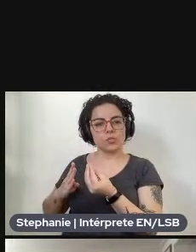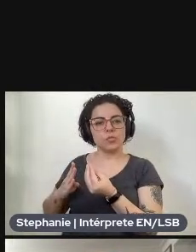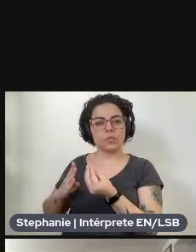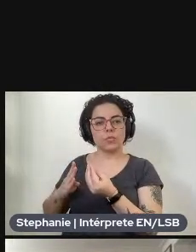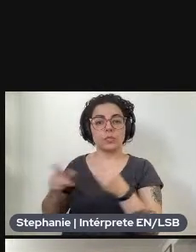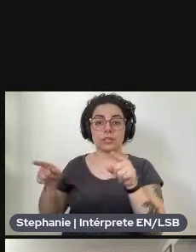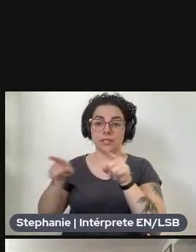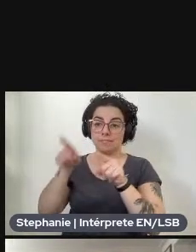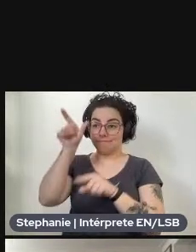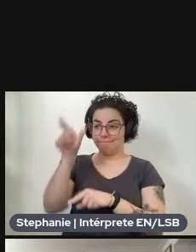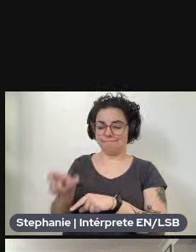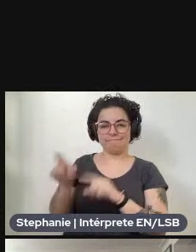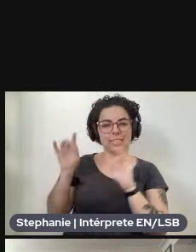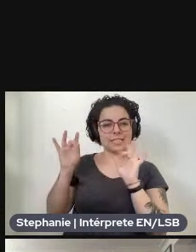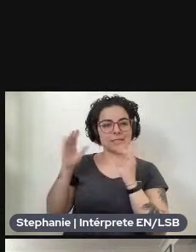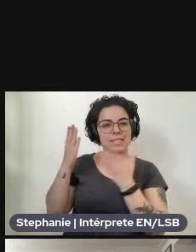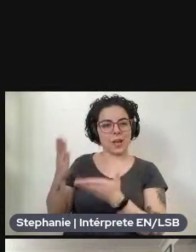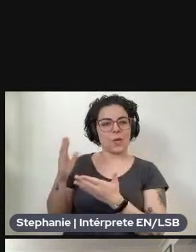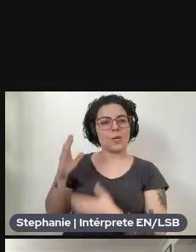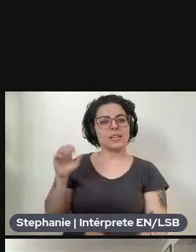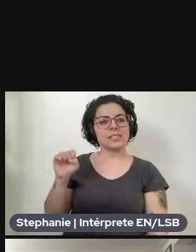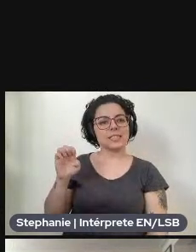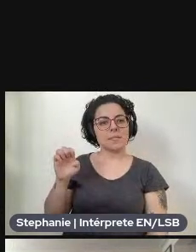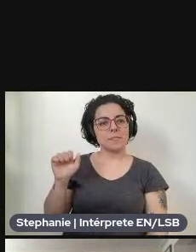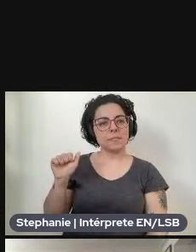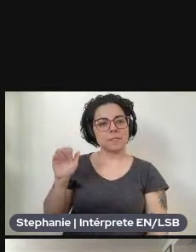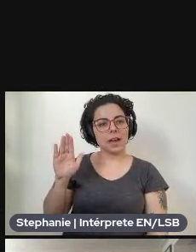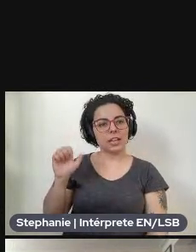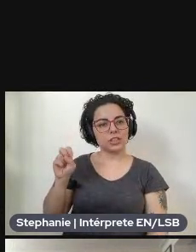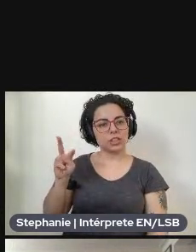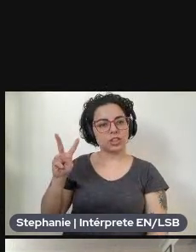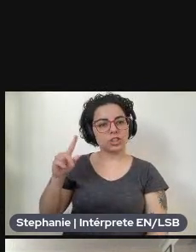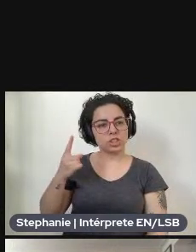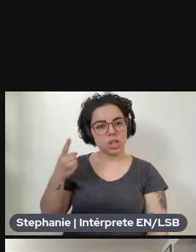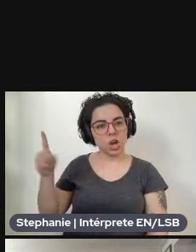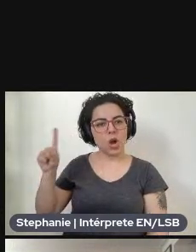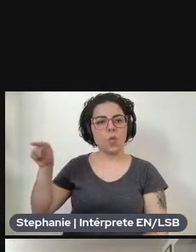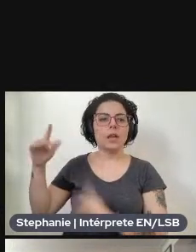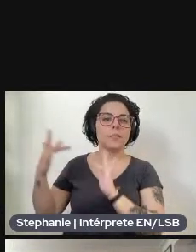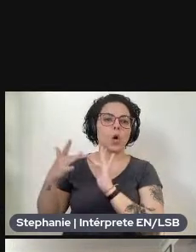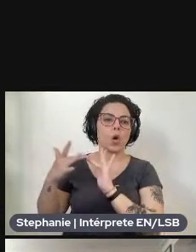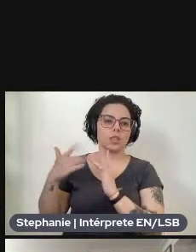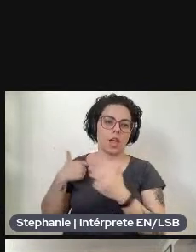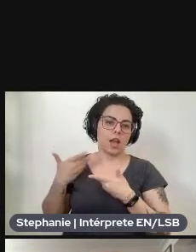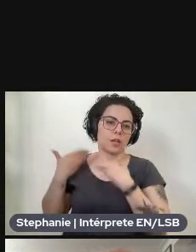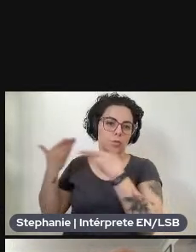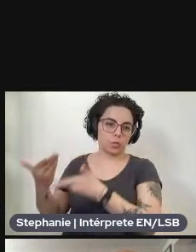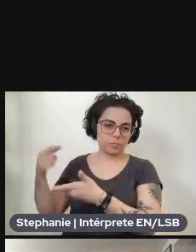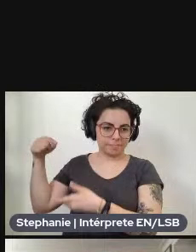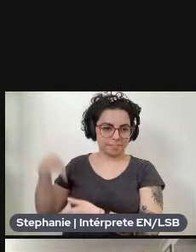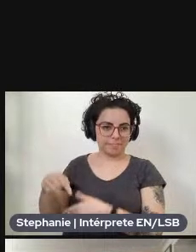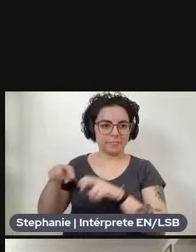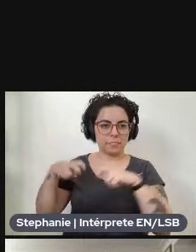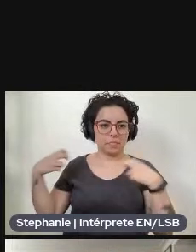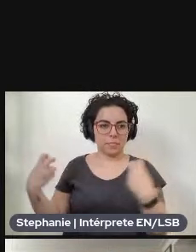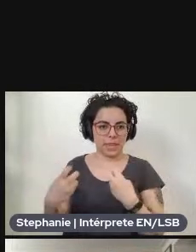Sebastião Carlos, que teve a amabilidade de me contactar para participar nesta mesa. Um abraço para